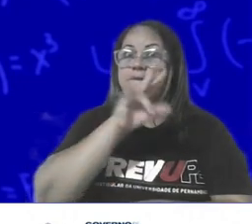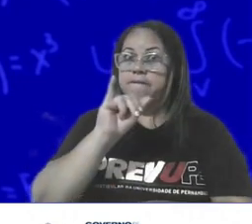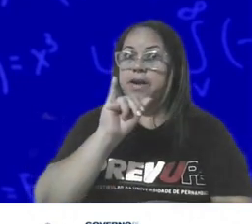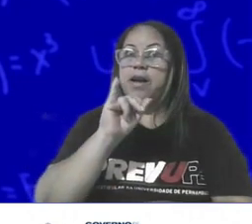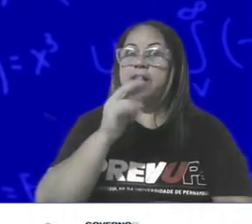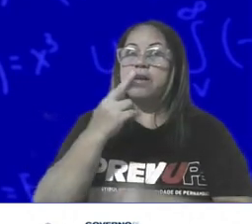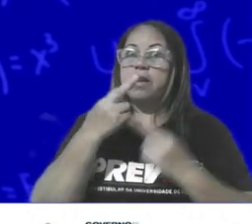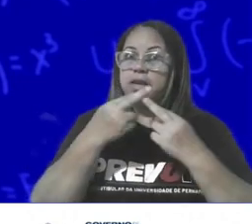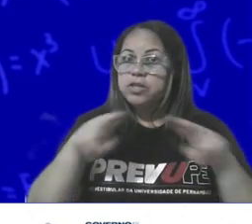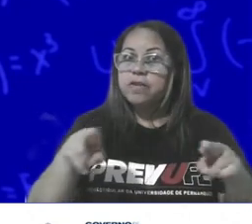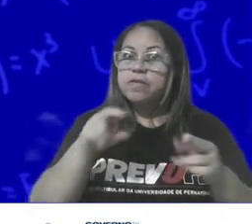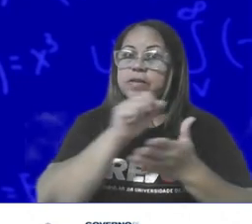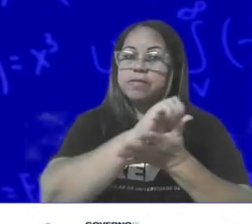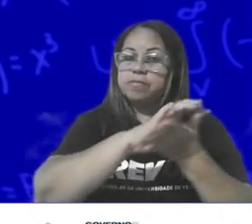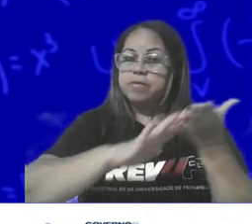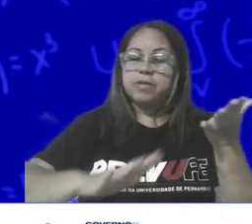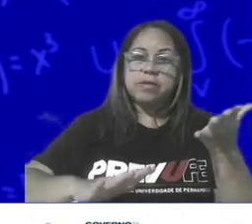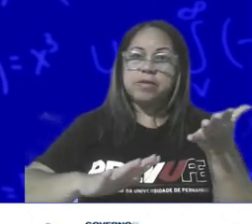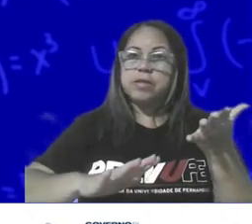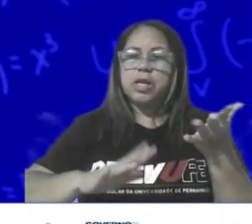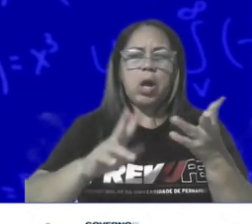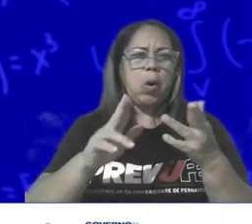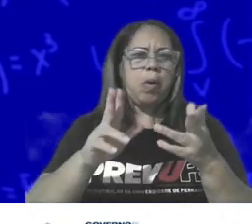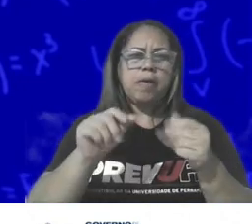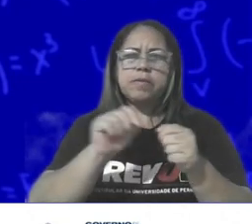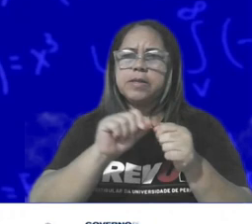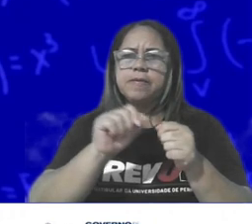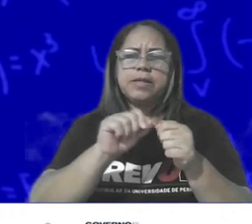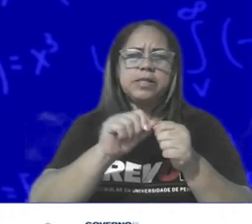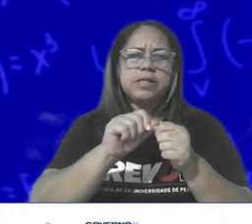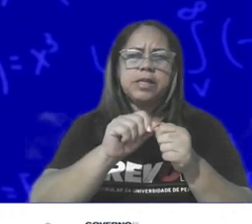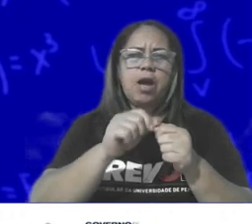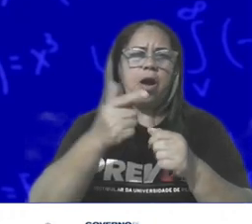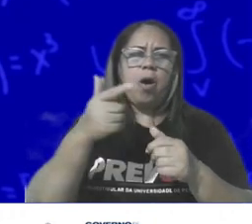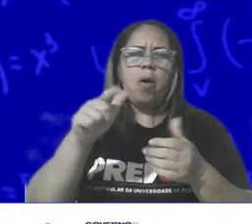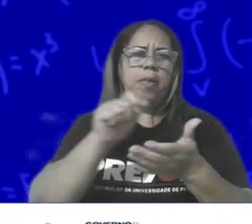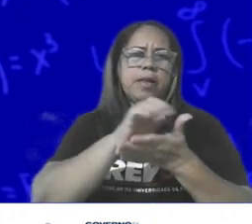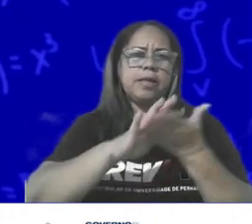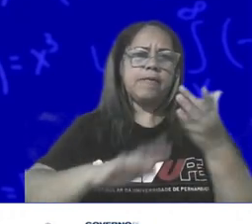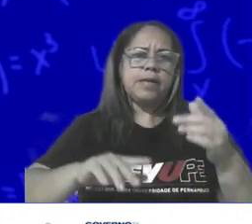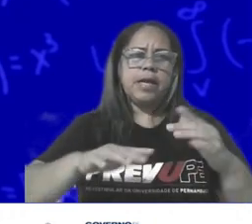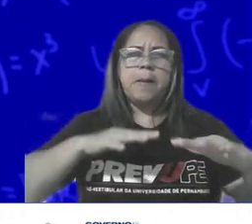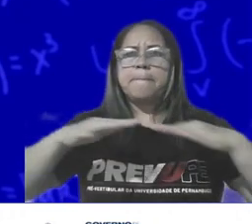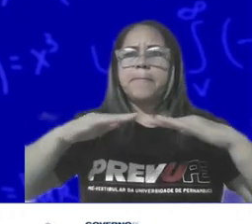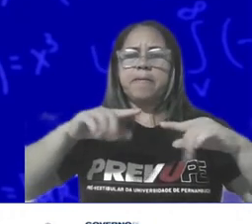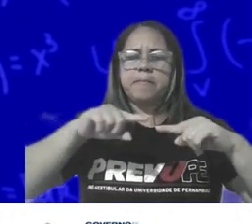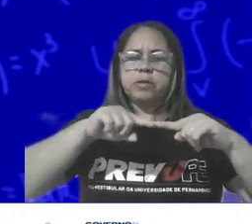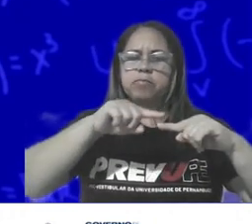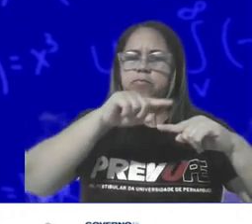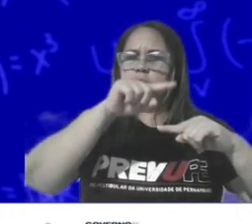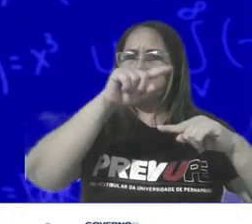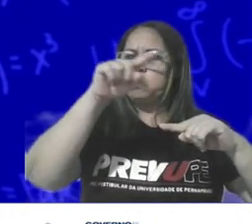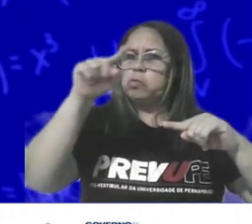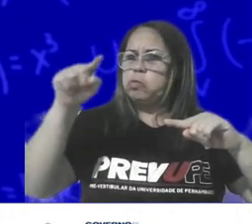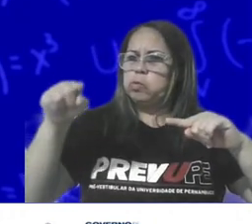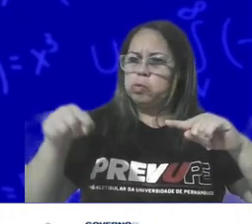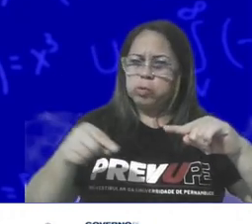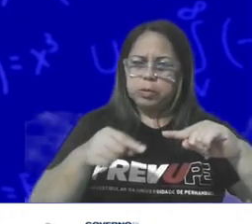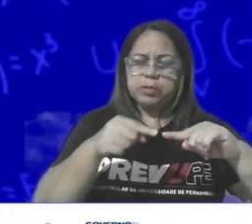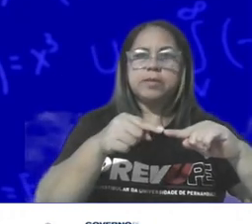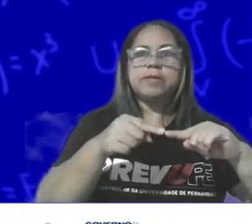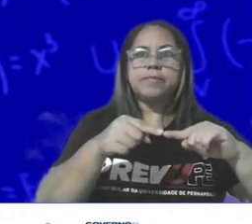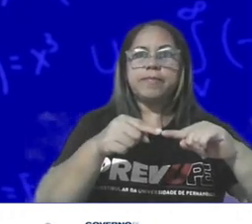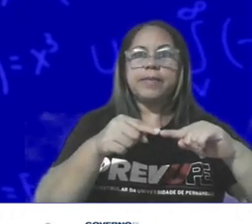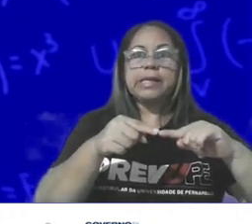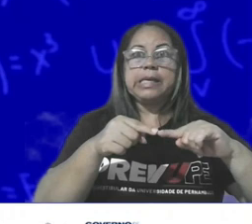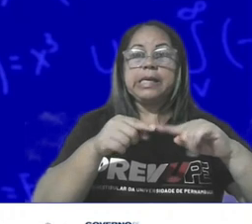de forma semelhante que ele resolveria outros problemas de movimento circular. Então, a